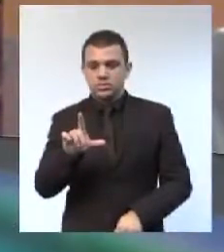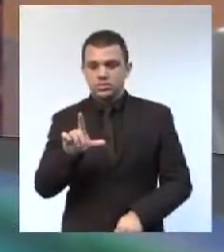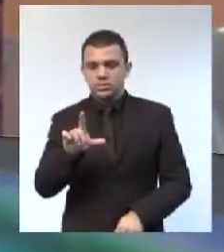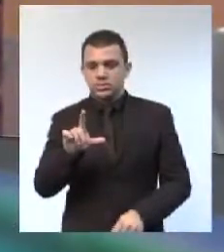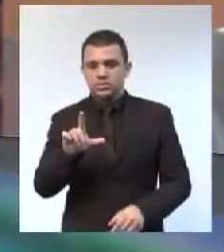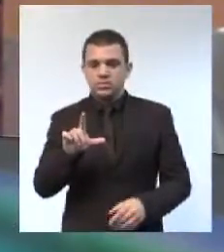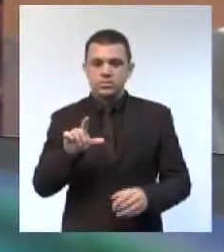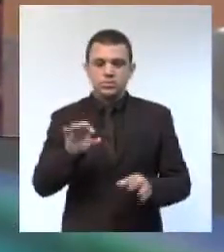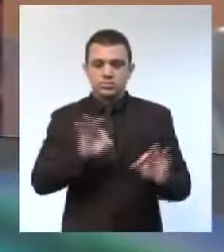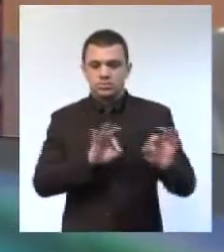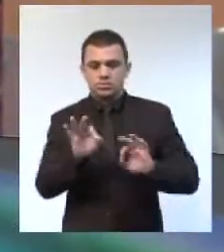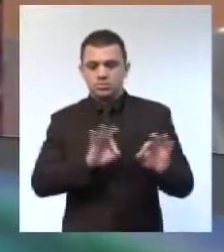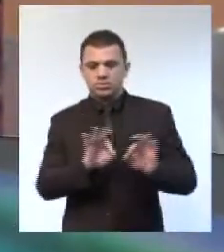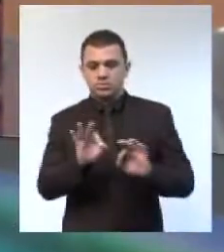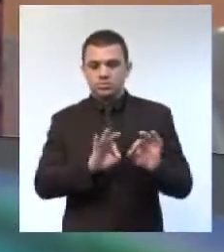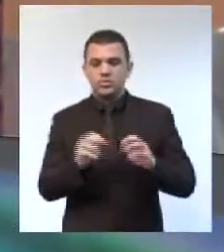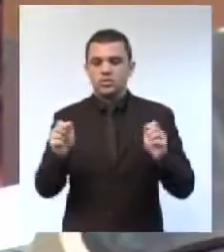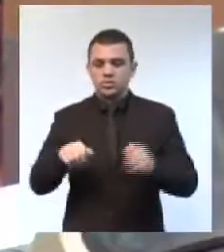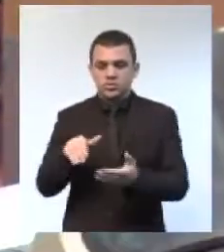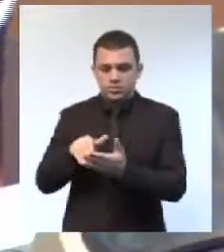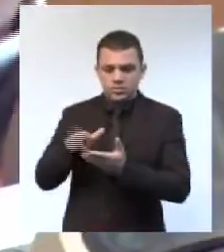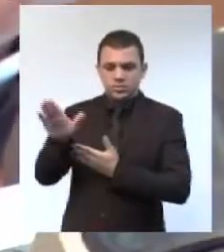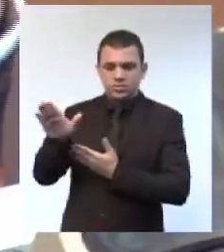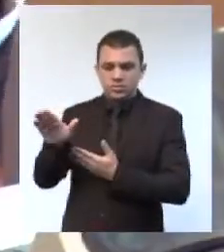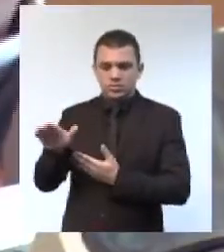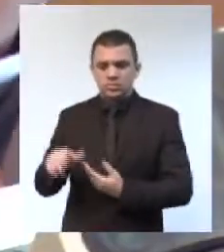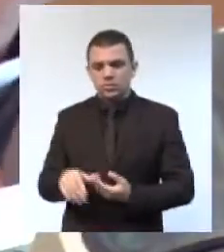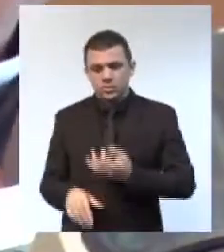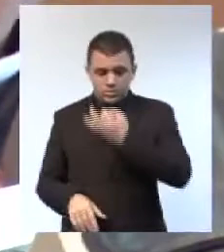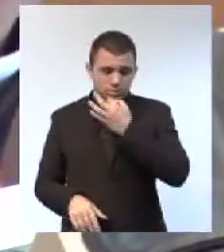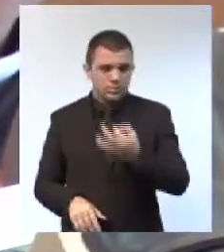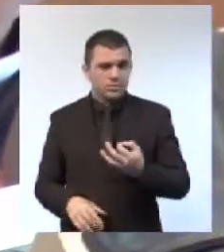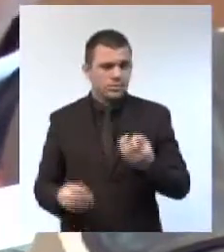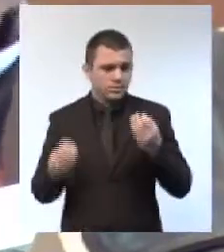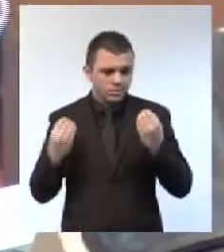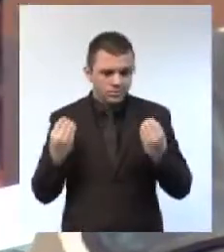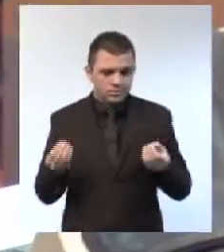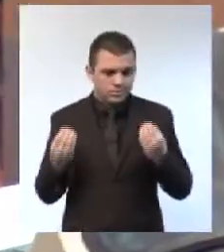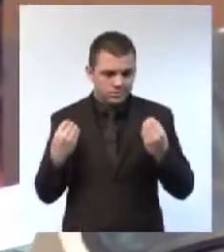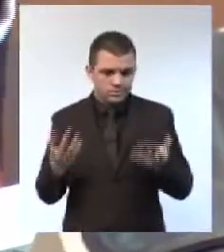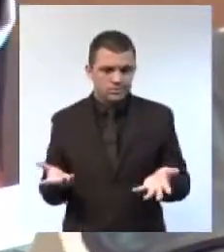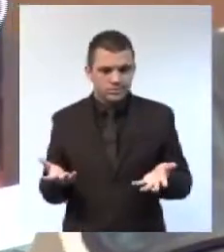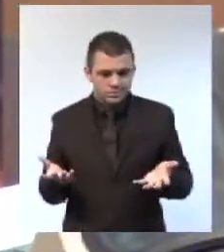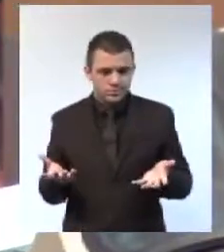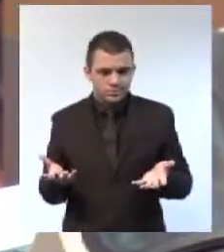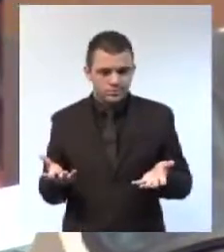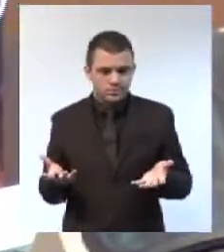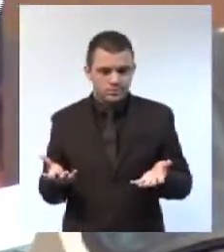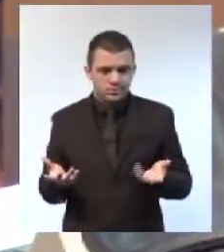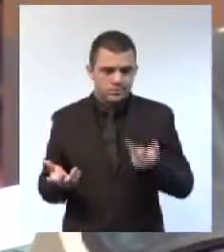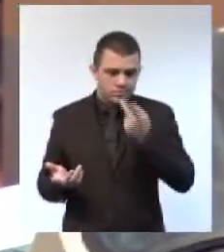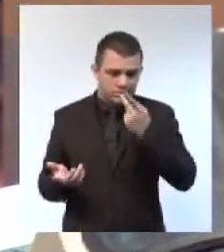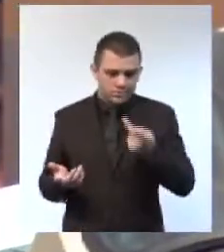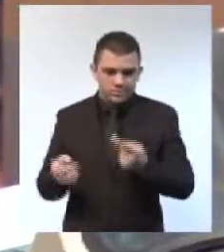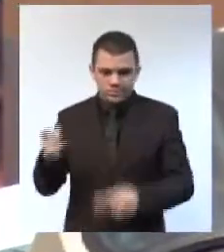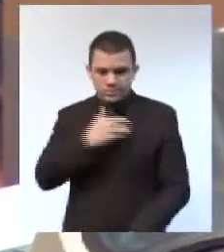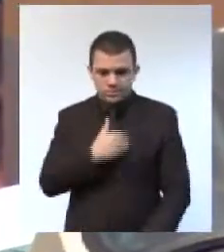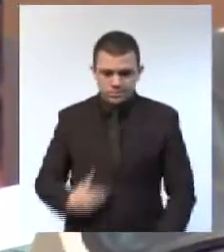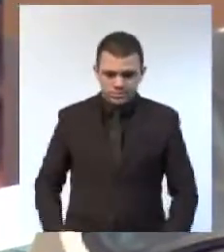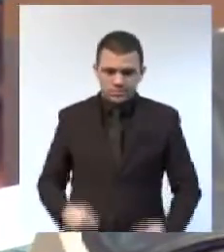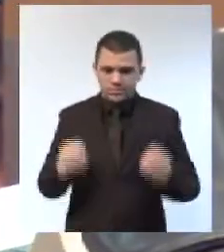Eu acho que foi assim, o absurdo do absurdo. Você questionar o impeachment de um